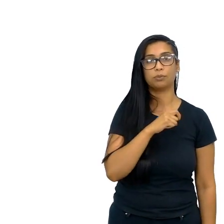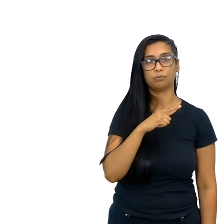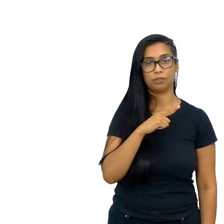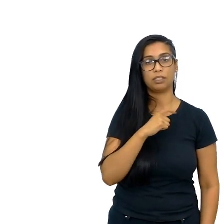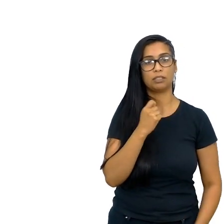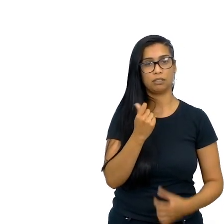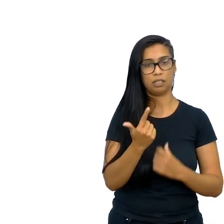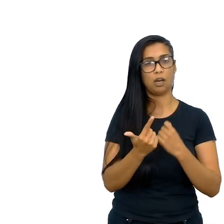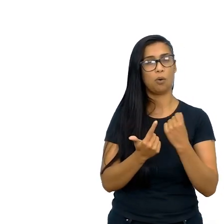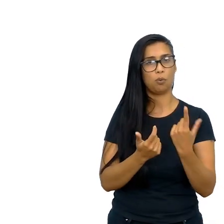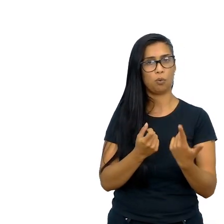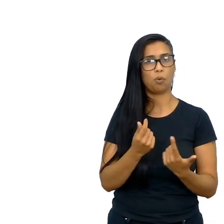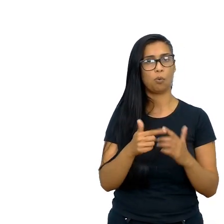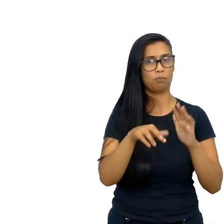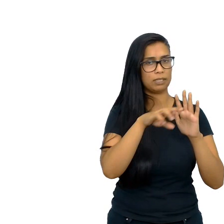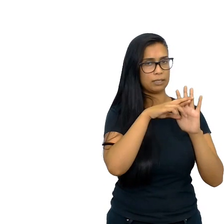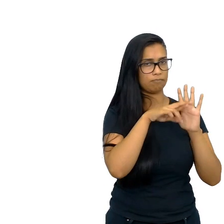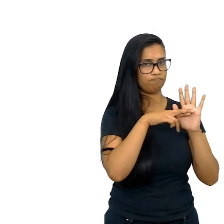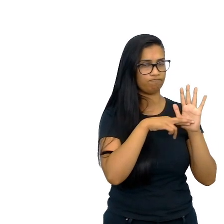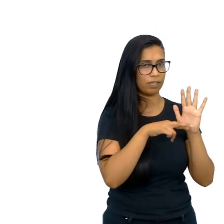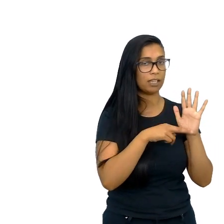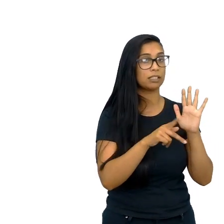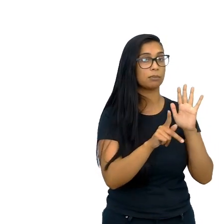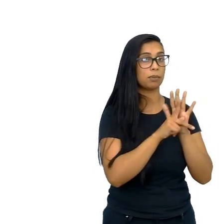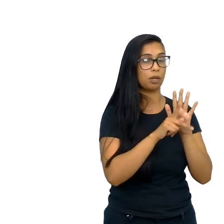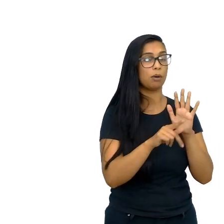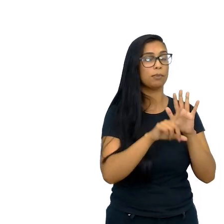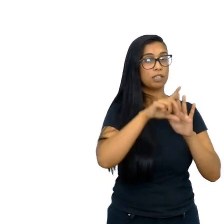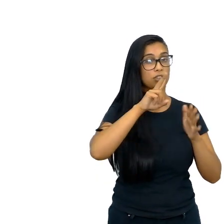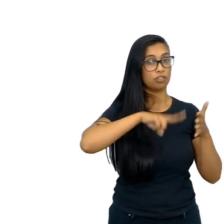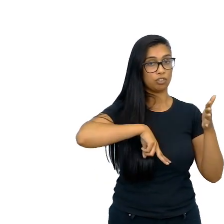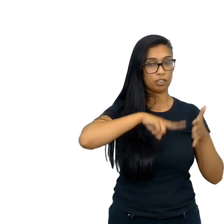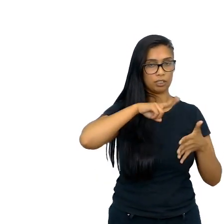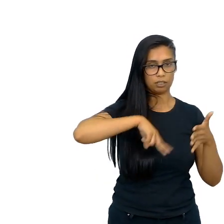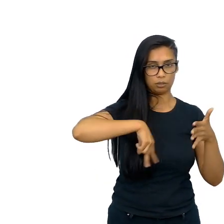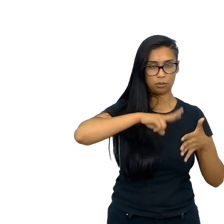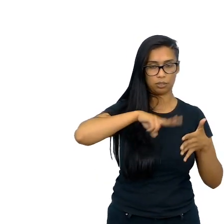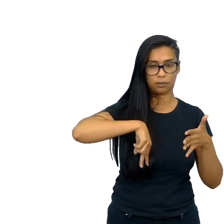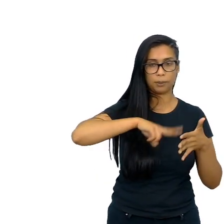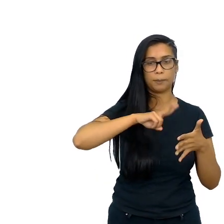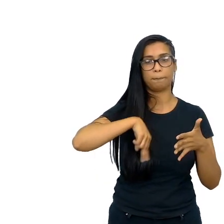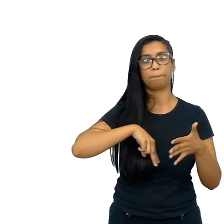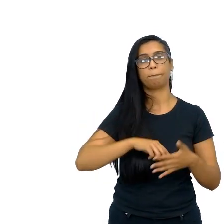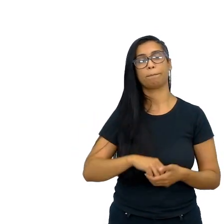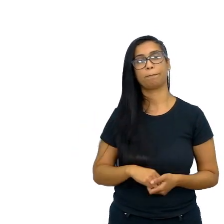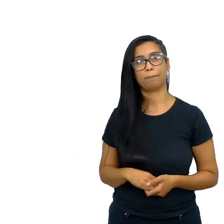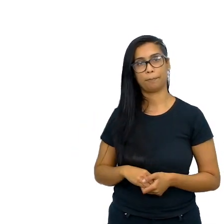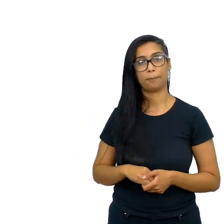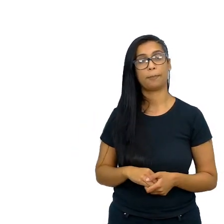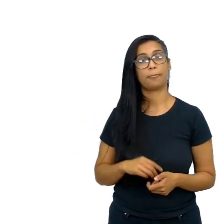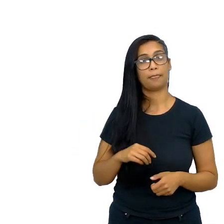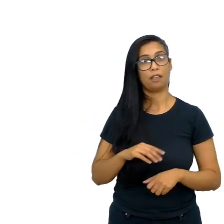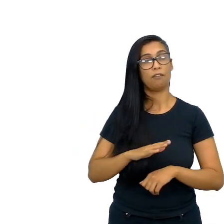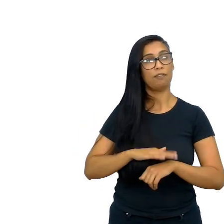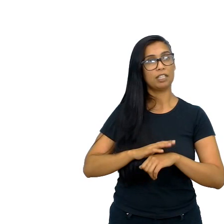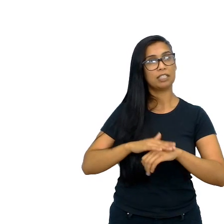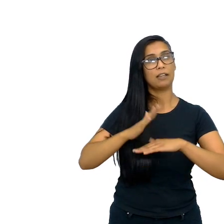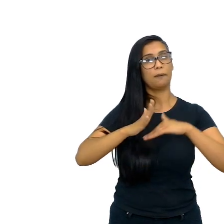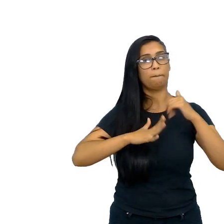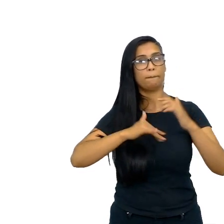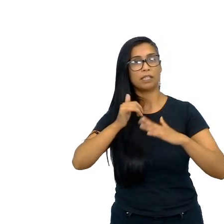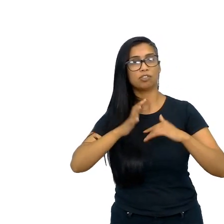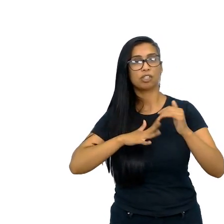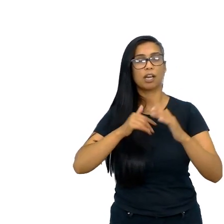aí alguns procedimentos de leitura, que são elementos de fazeres ou atividades que permitem o